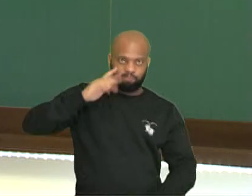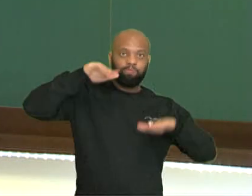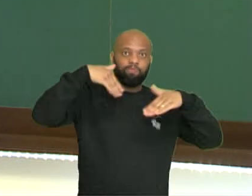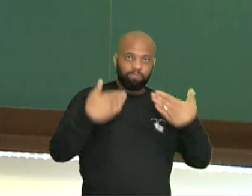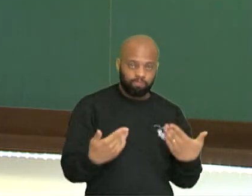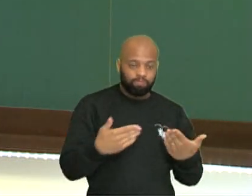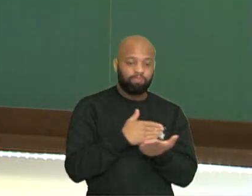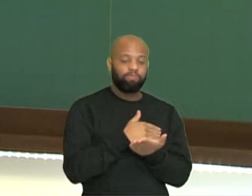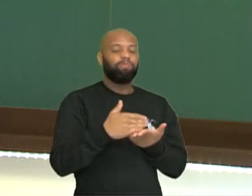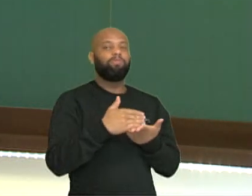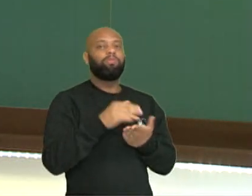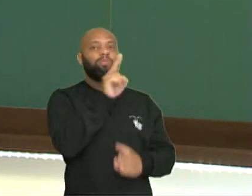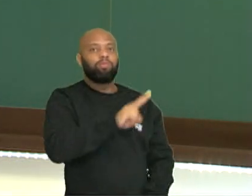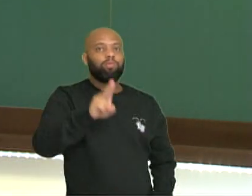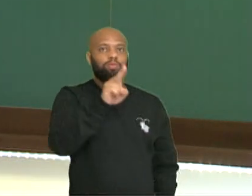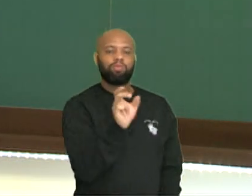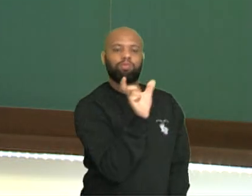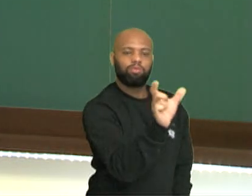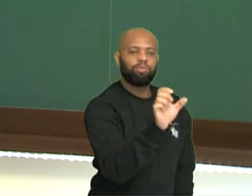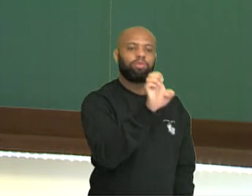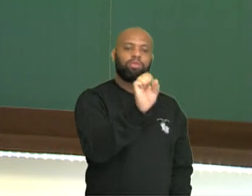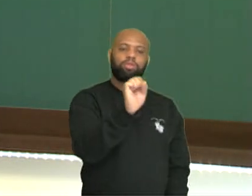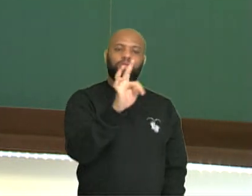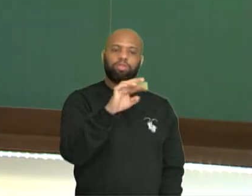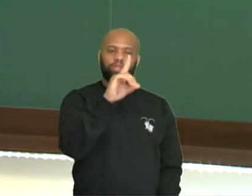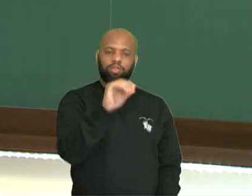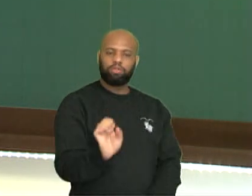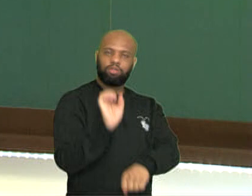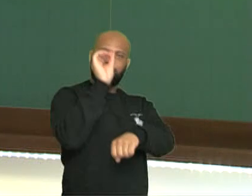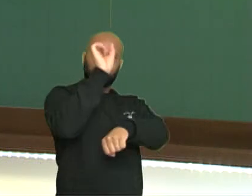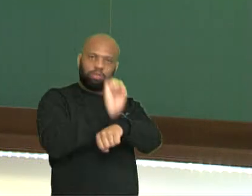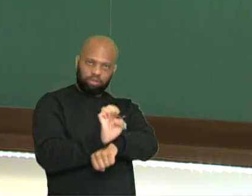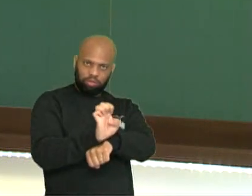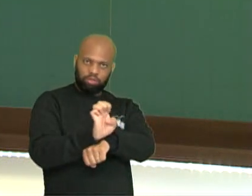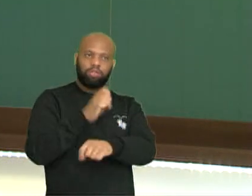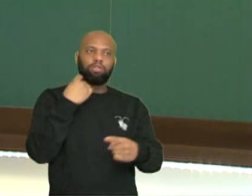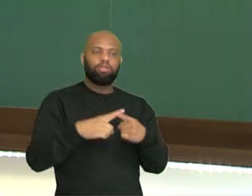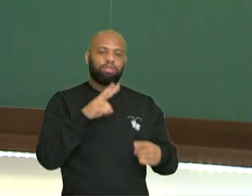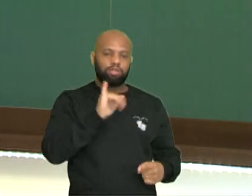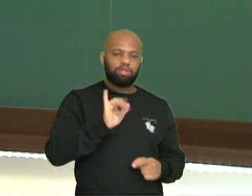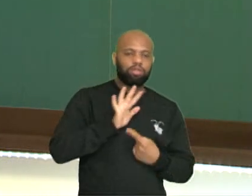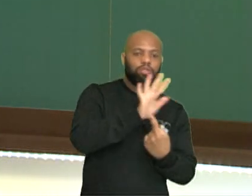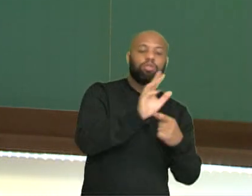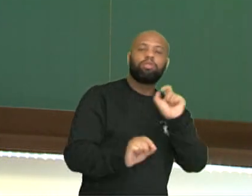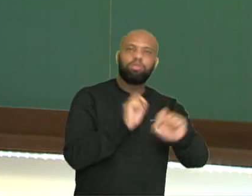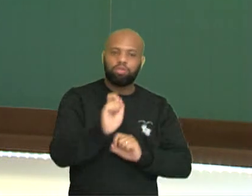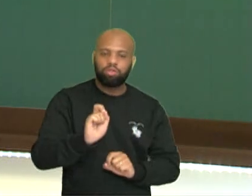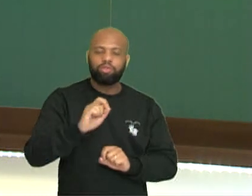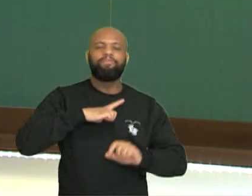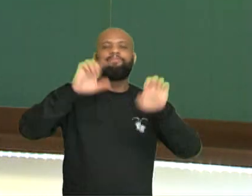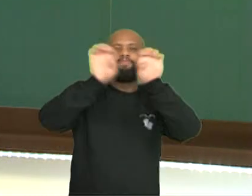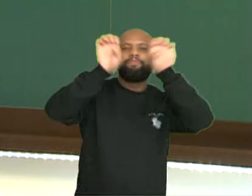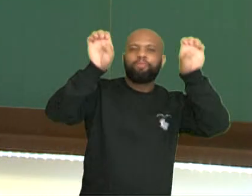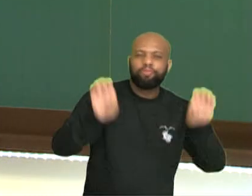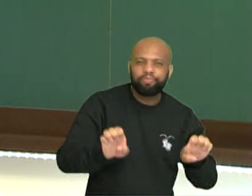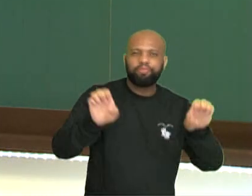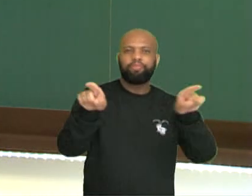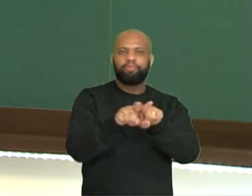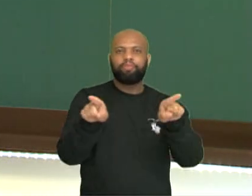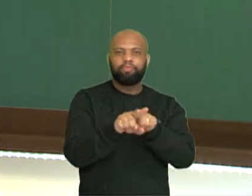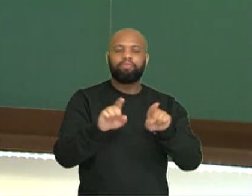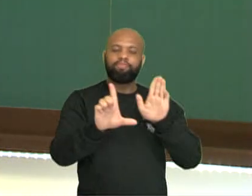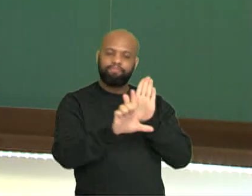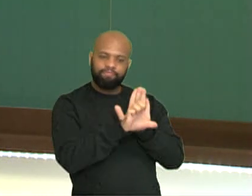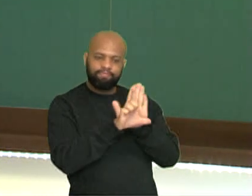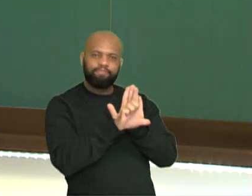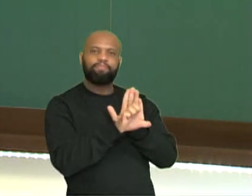para indicar literalmente uma unidade política, onde você tem um arcabouço, uma estrutura de